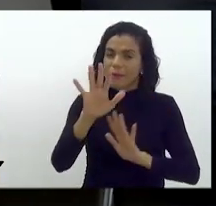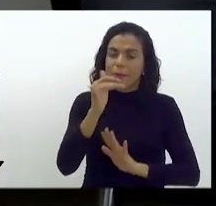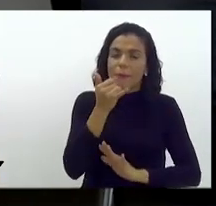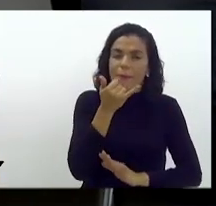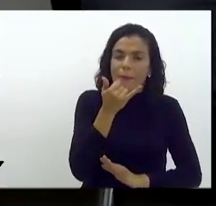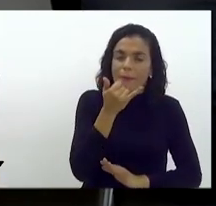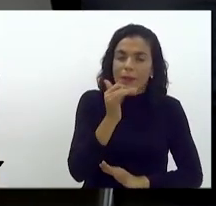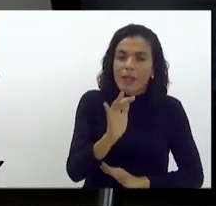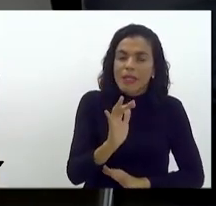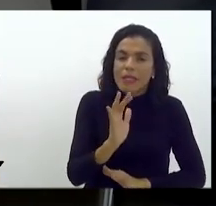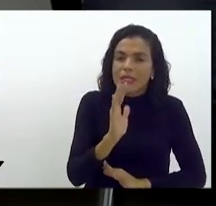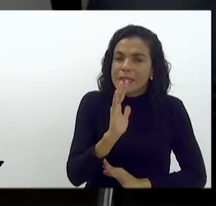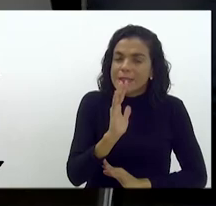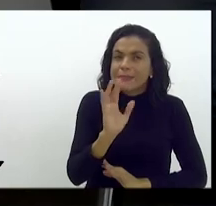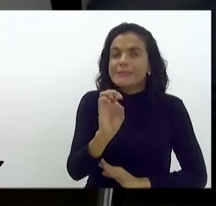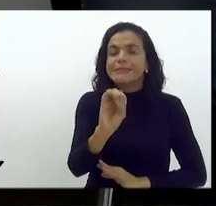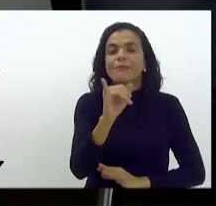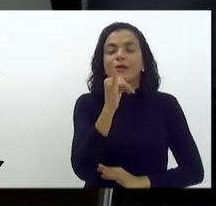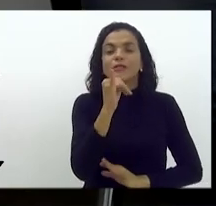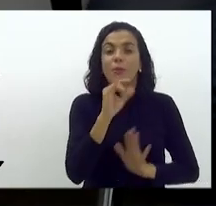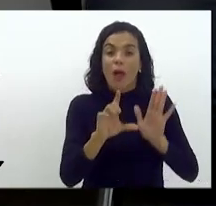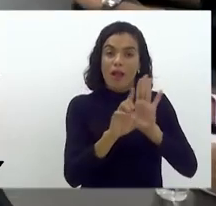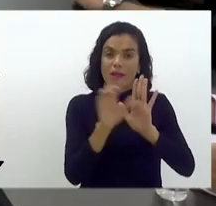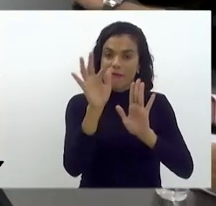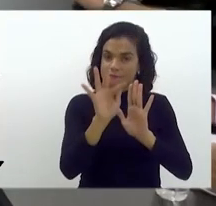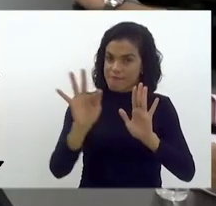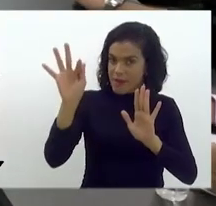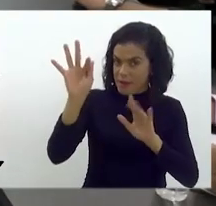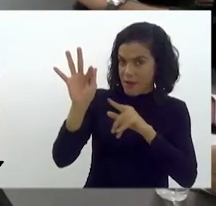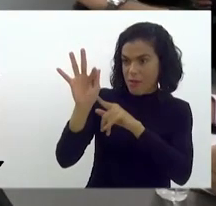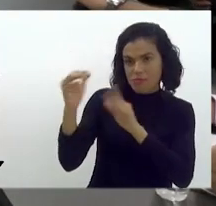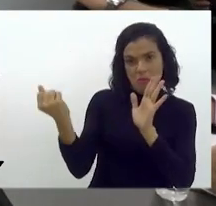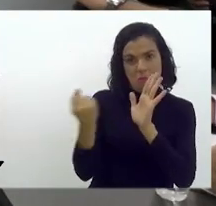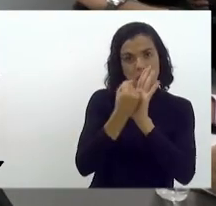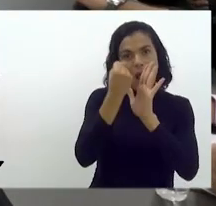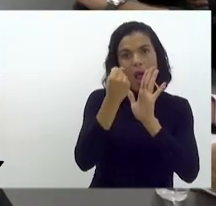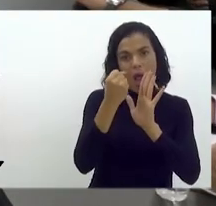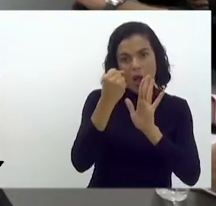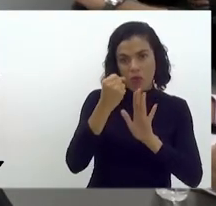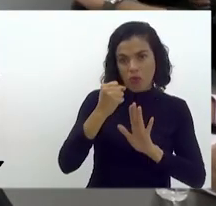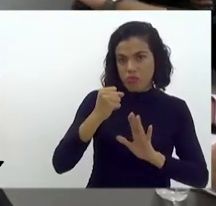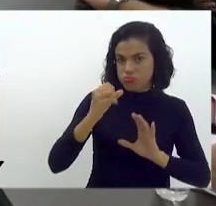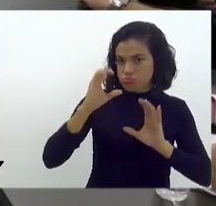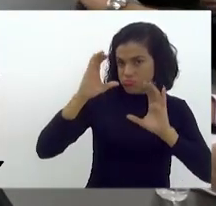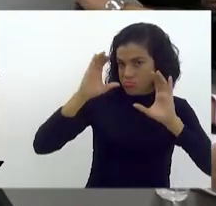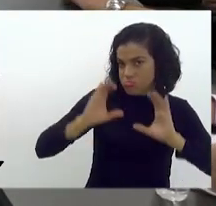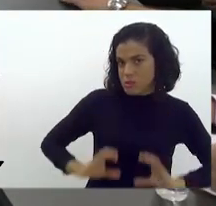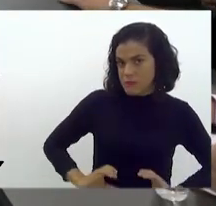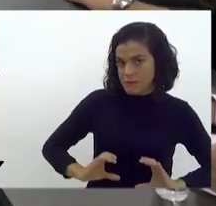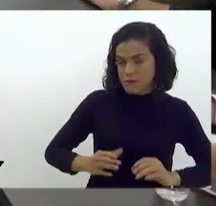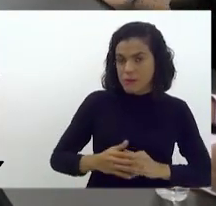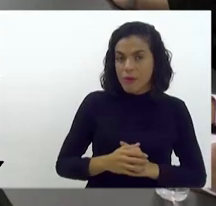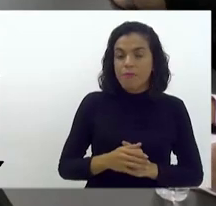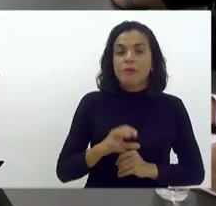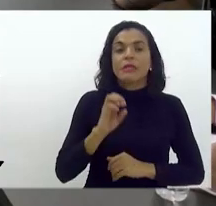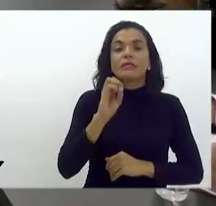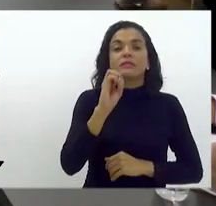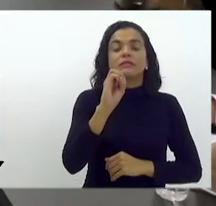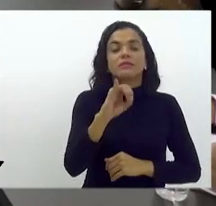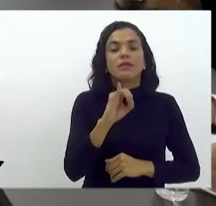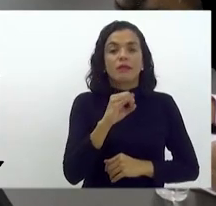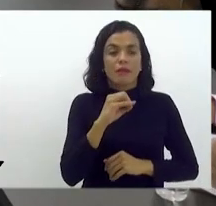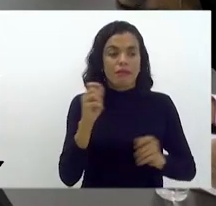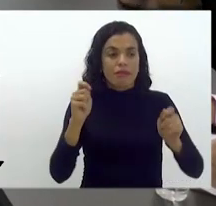é pensando que você tem uma lei federal que é o Marco civil é e pensando que você pode